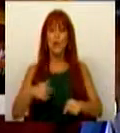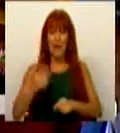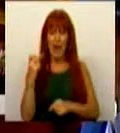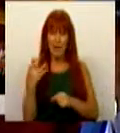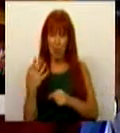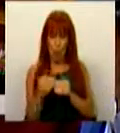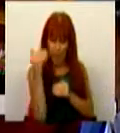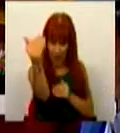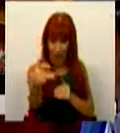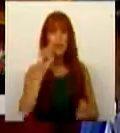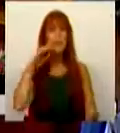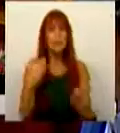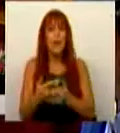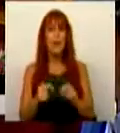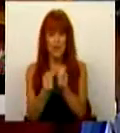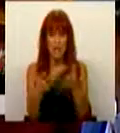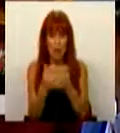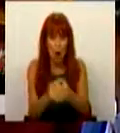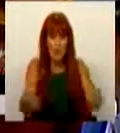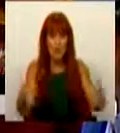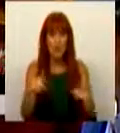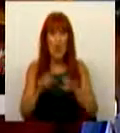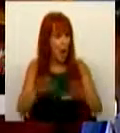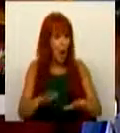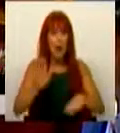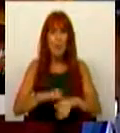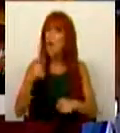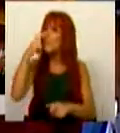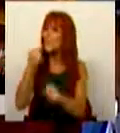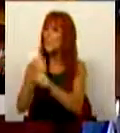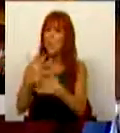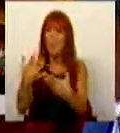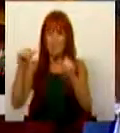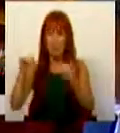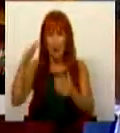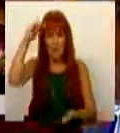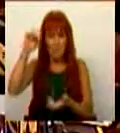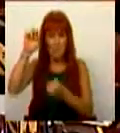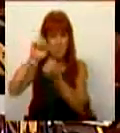4 anos para garantir que o crescimento económico não é travado pela falta de mão de obra? Muito obrigado, Sr. Ministro.